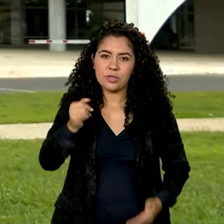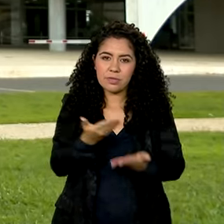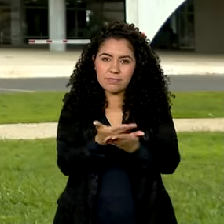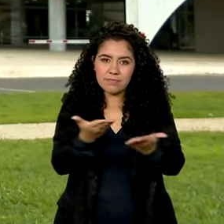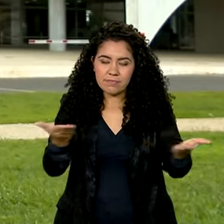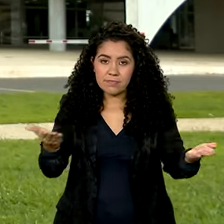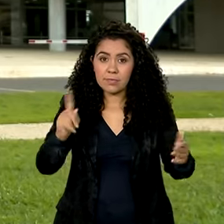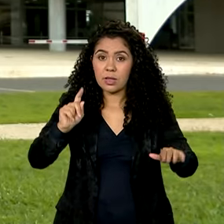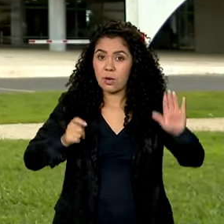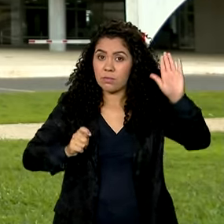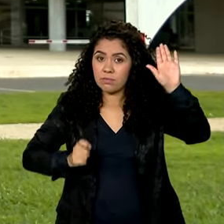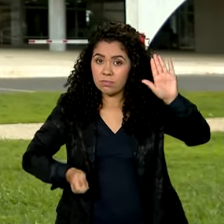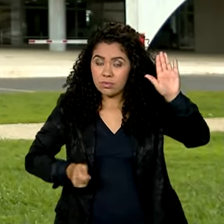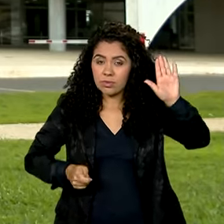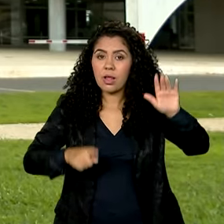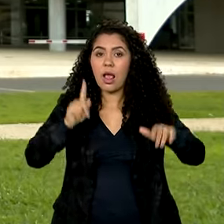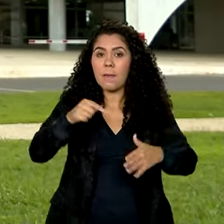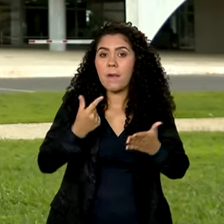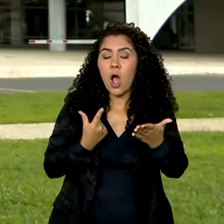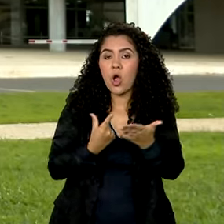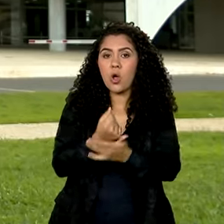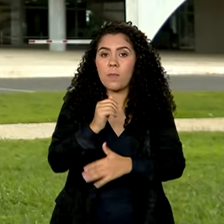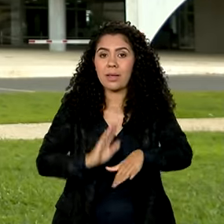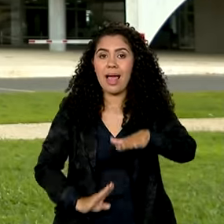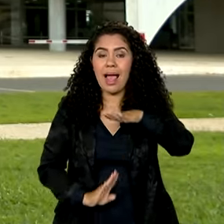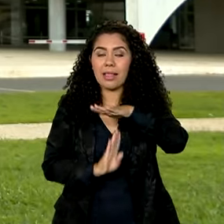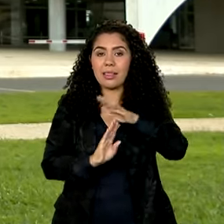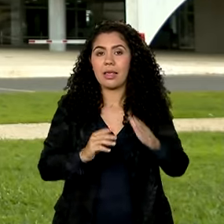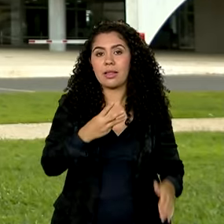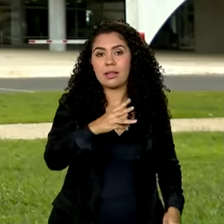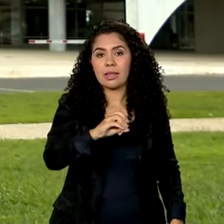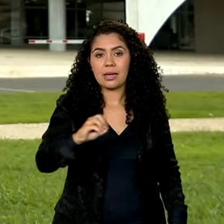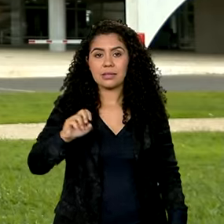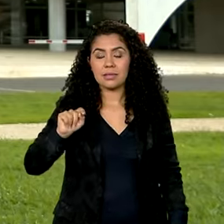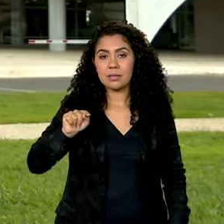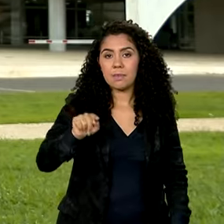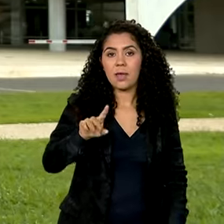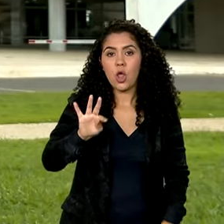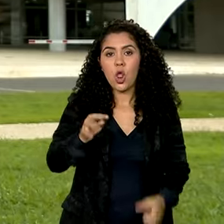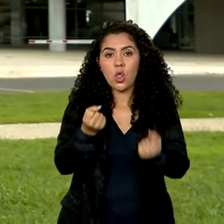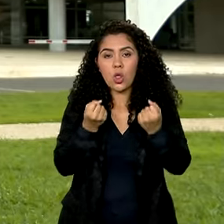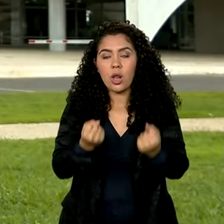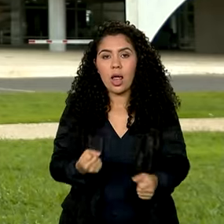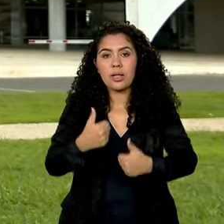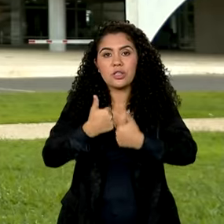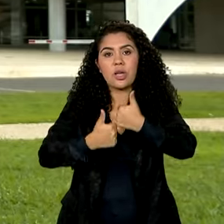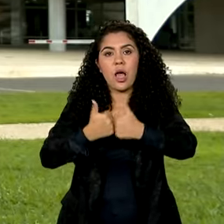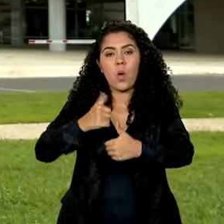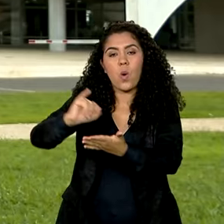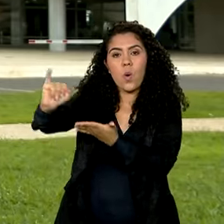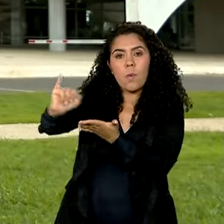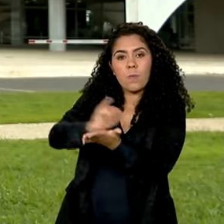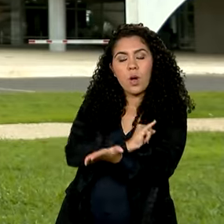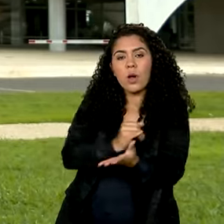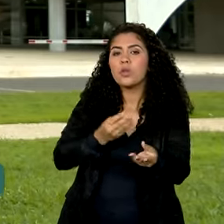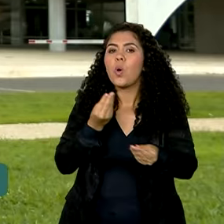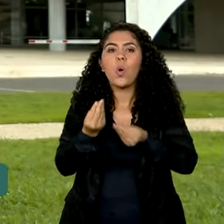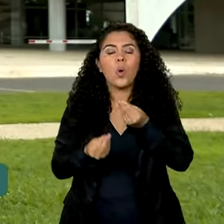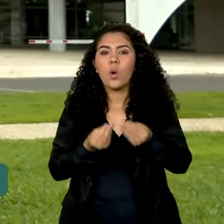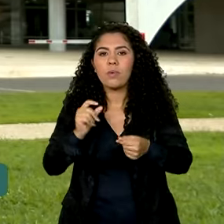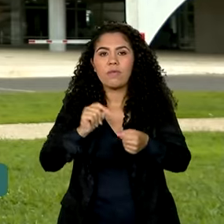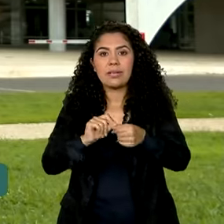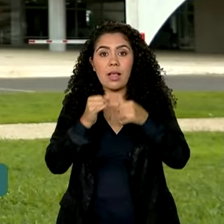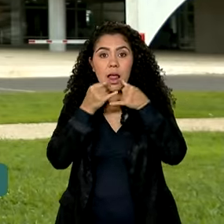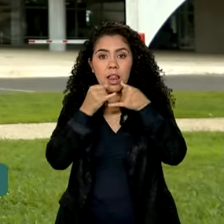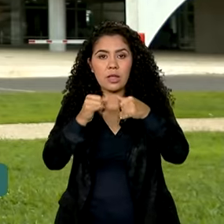Olha, esse primeiro leilão será para a compra de até 300 mil toneladas de arroz importado e vai ser realizado em formato eletrônico,